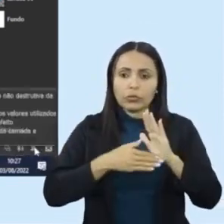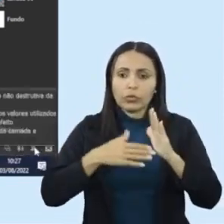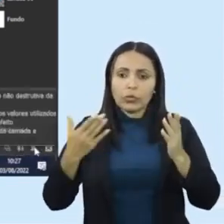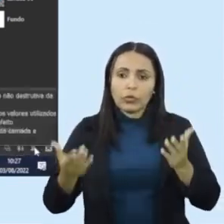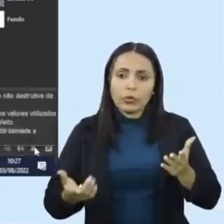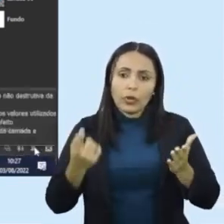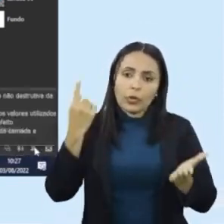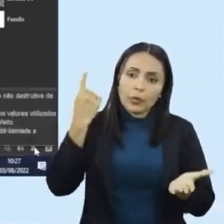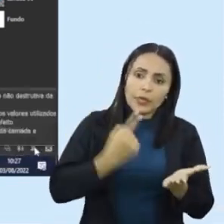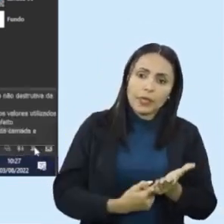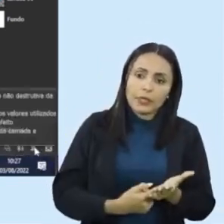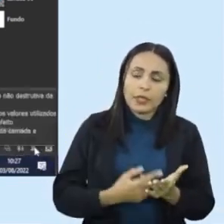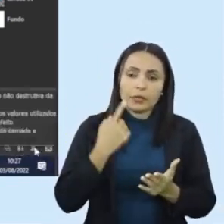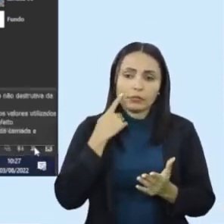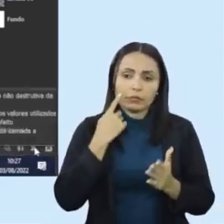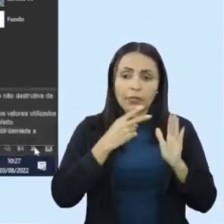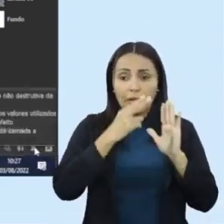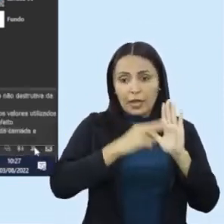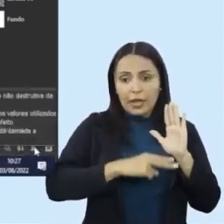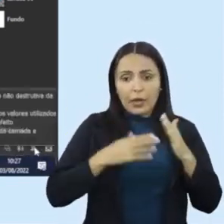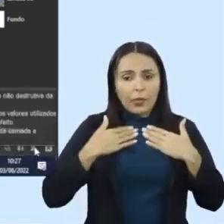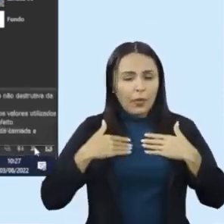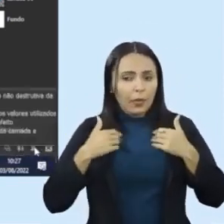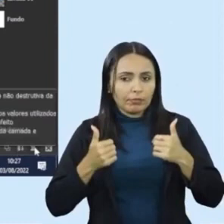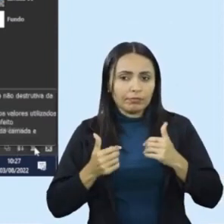combinação. Leiam com calma.